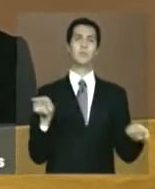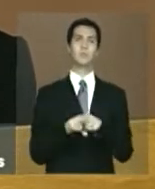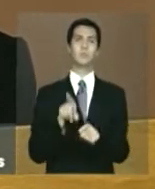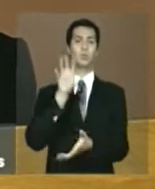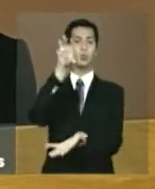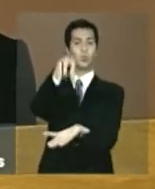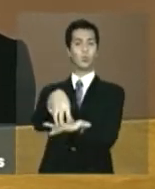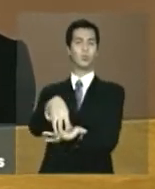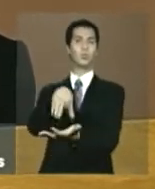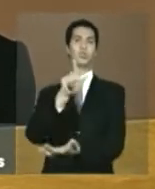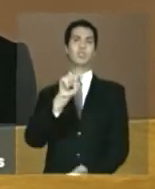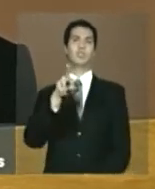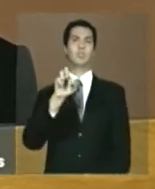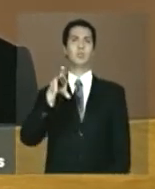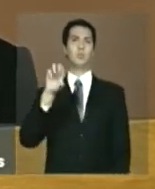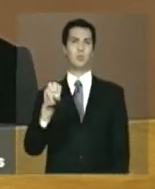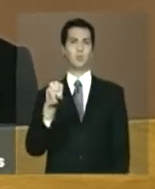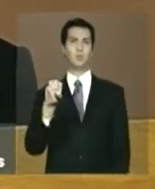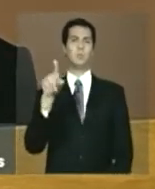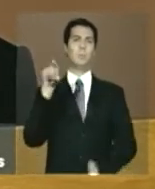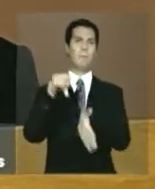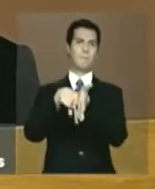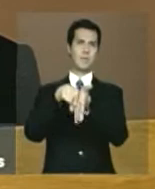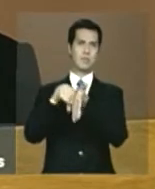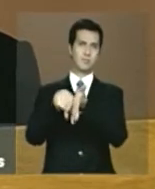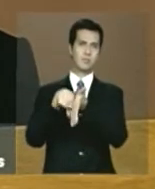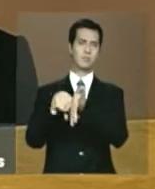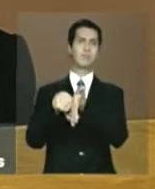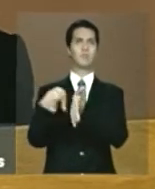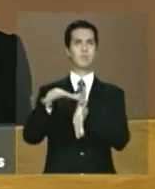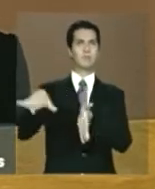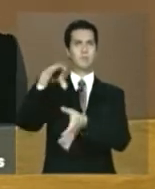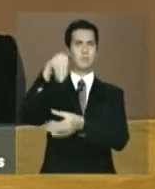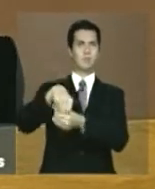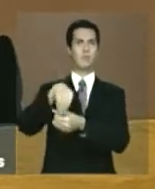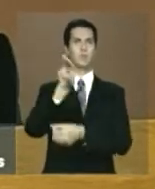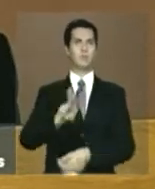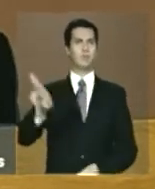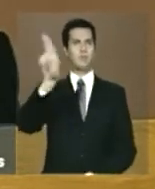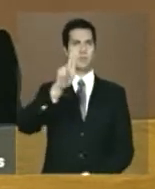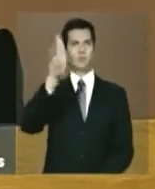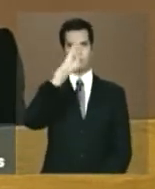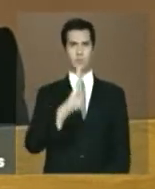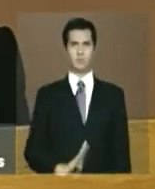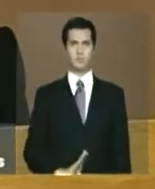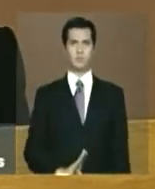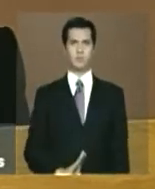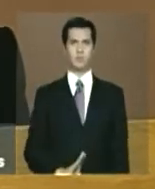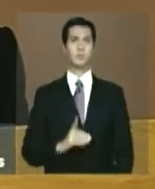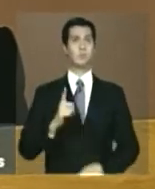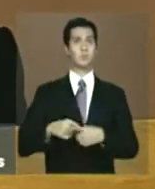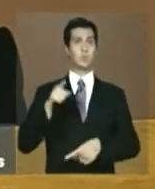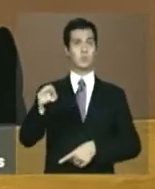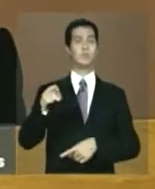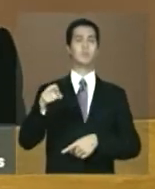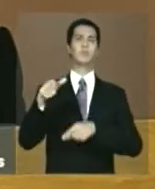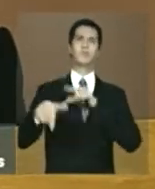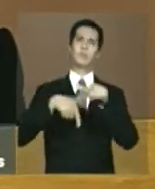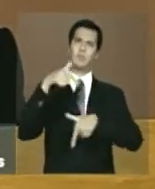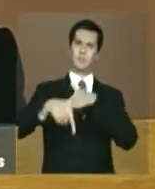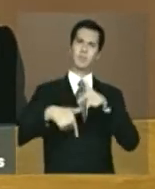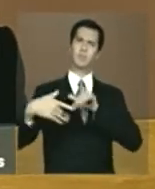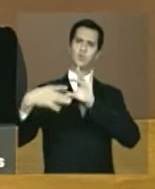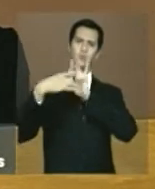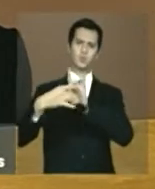e estudos estudos e pesquisas em gênero das universidades brasileiras que vem construindo conosco